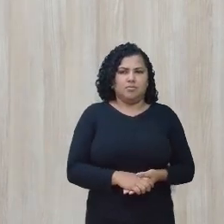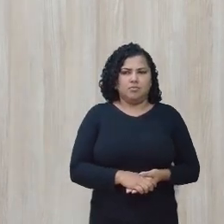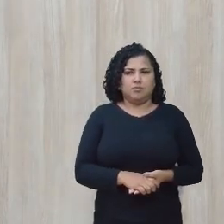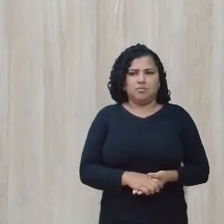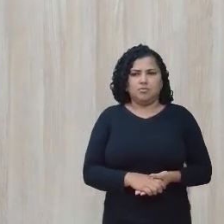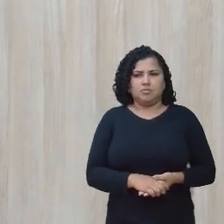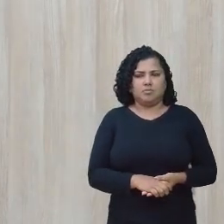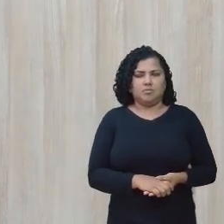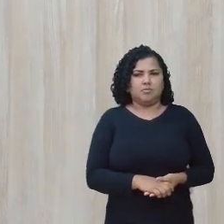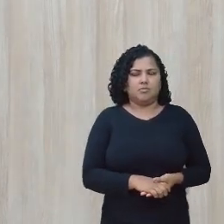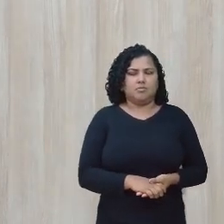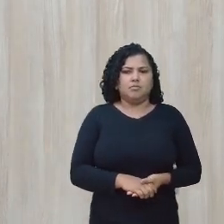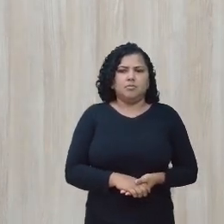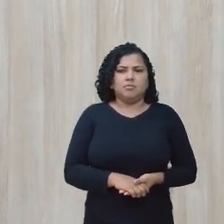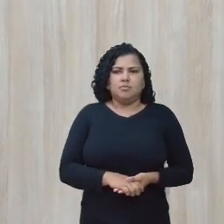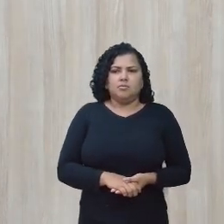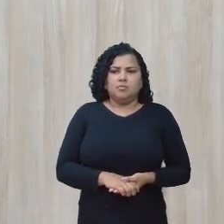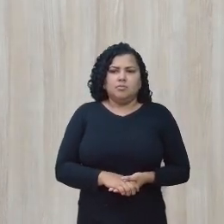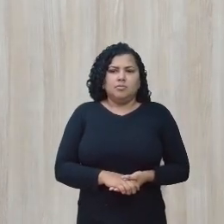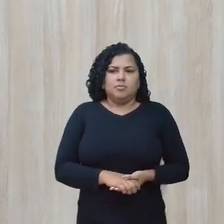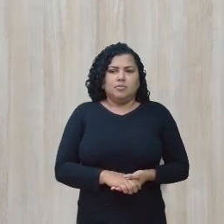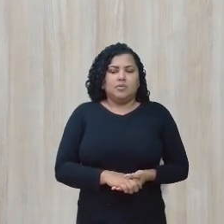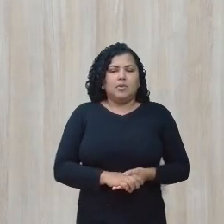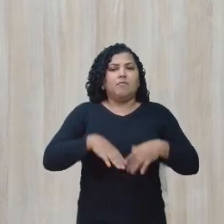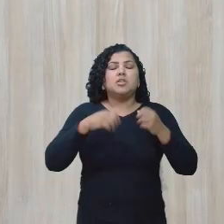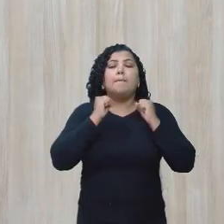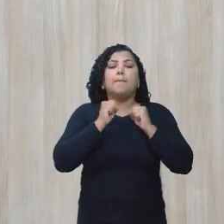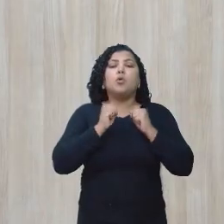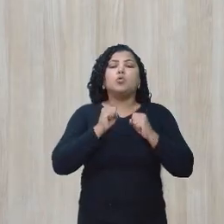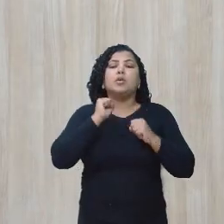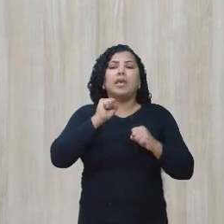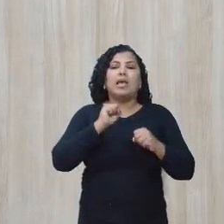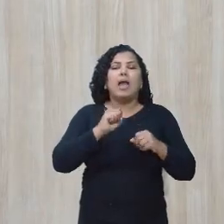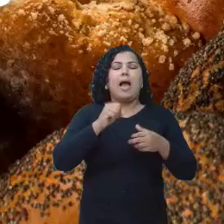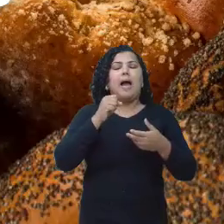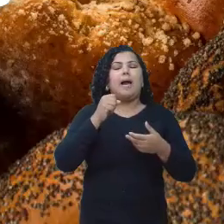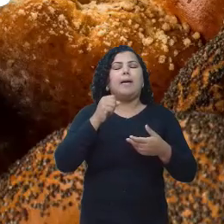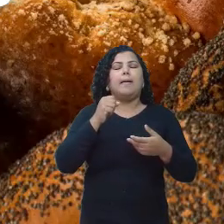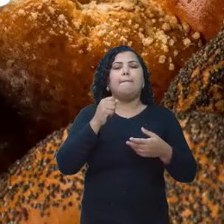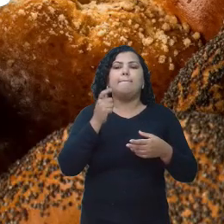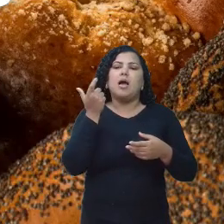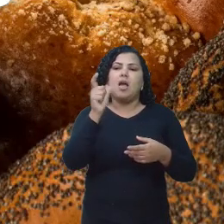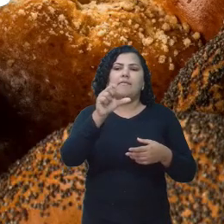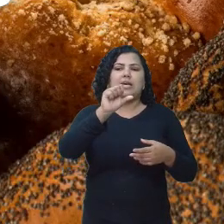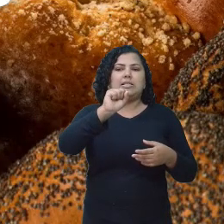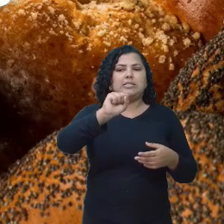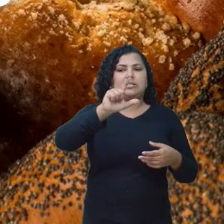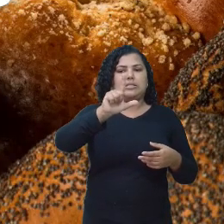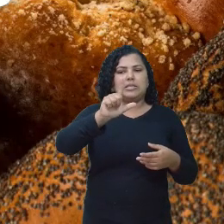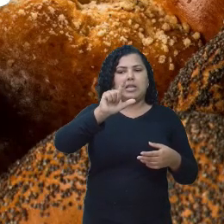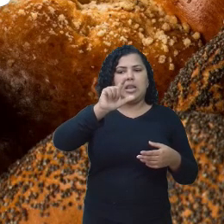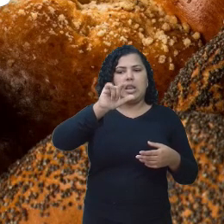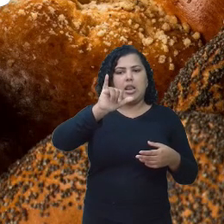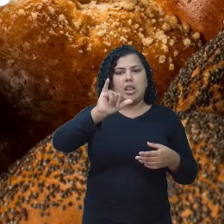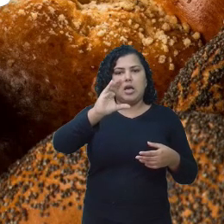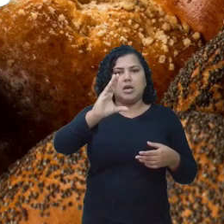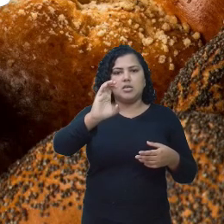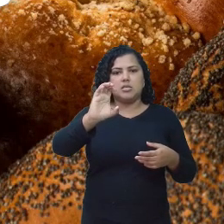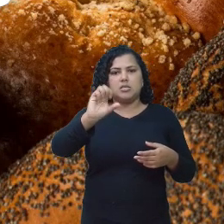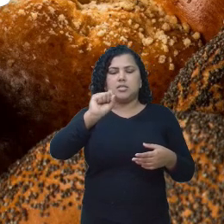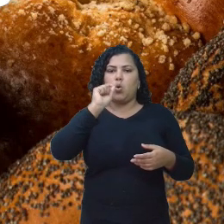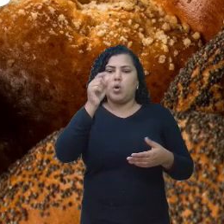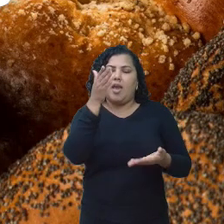que você vai quantificar, então? Vamos quantificar a palavra fatias de pão, que é a palavra slice. Então,